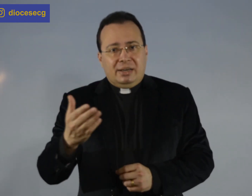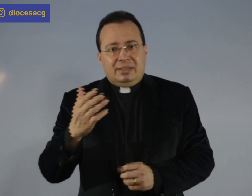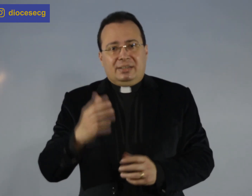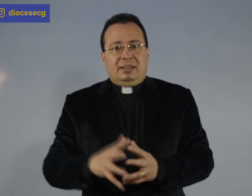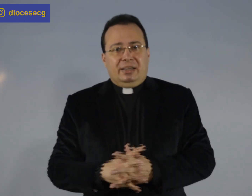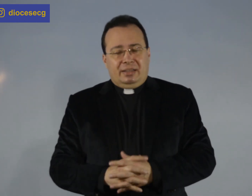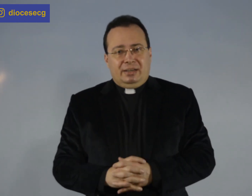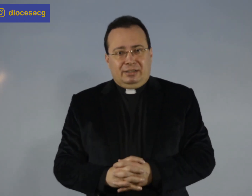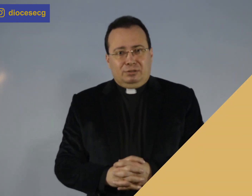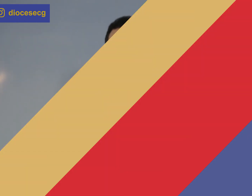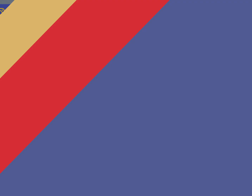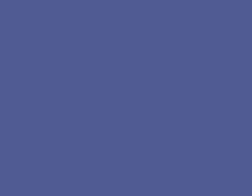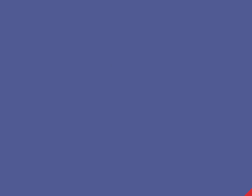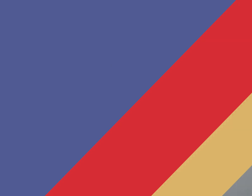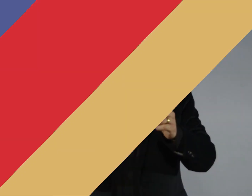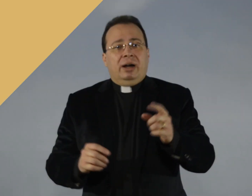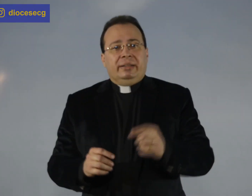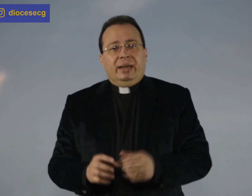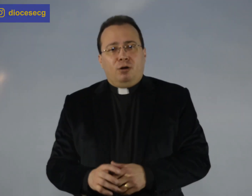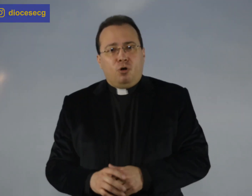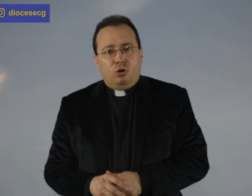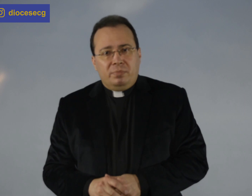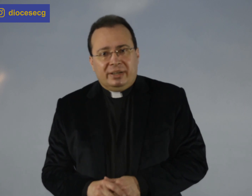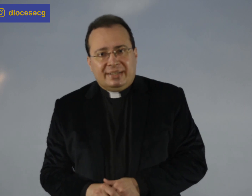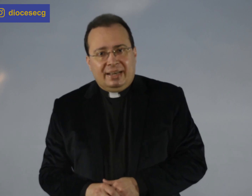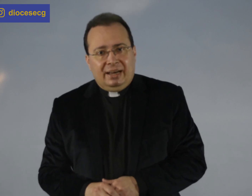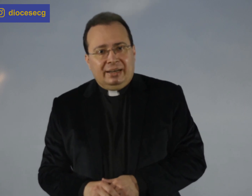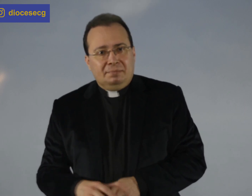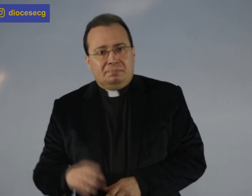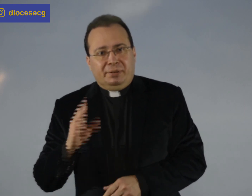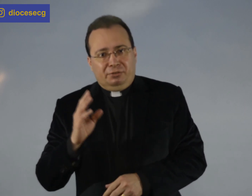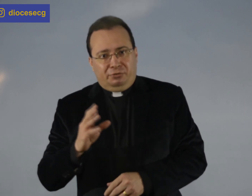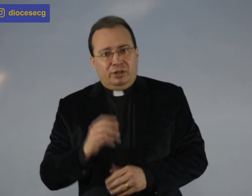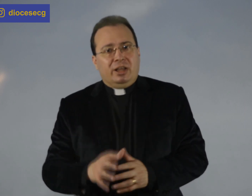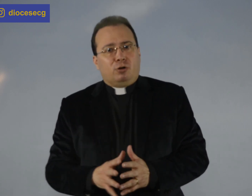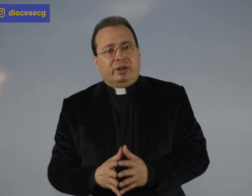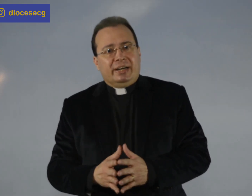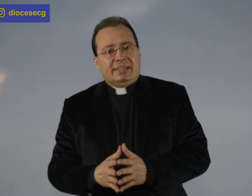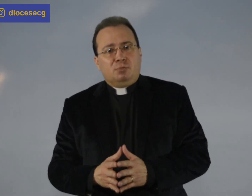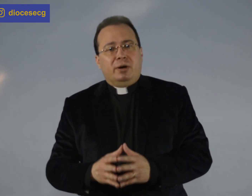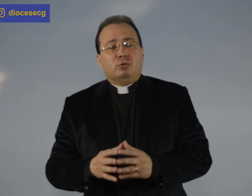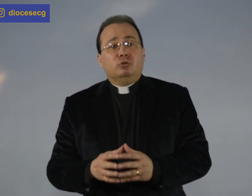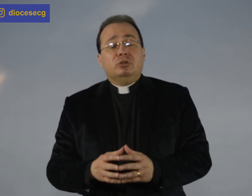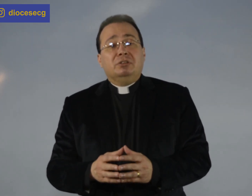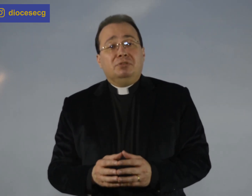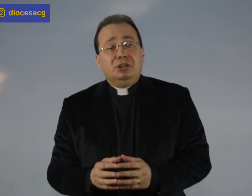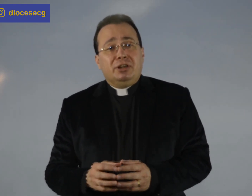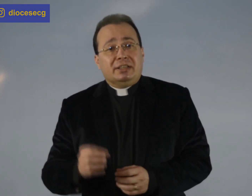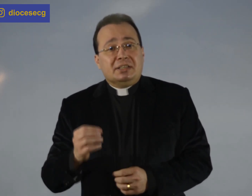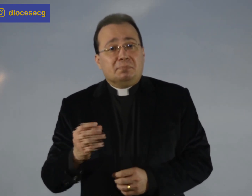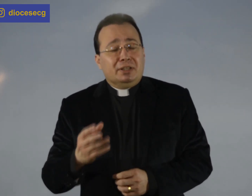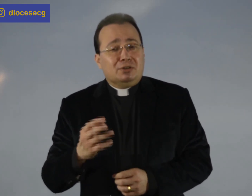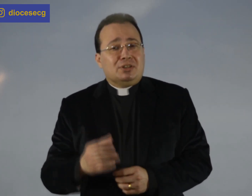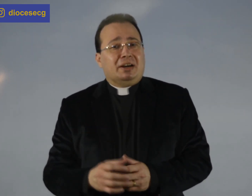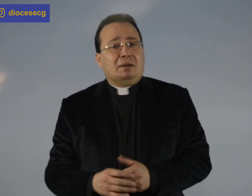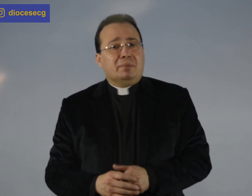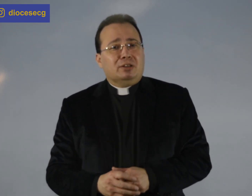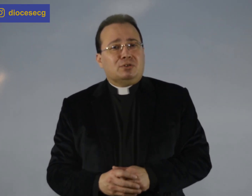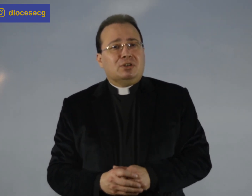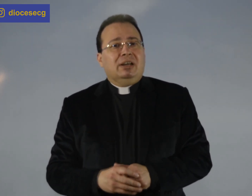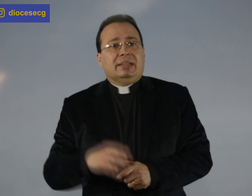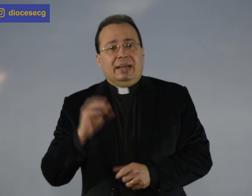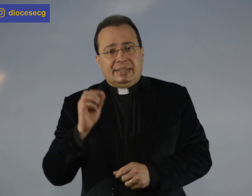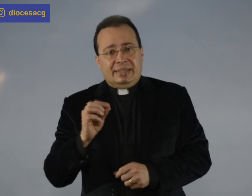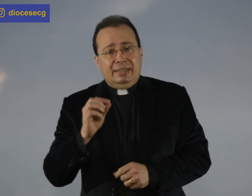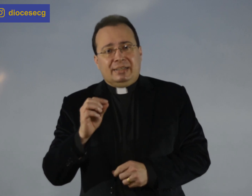com mais de 70 anos. O cardeal Robert Sara, prefeito da Congregação para o Culto Divino e a Disciplina dos